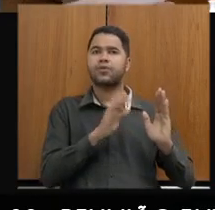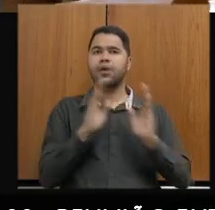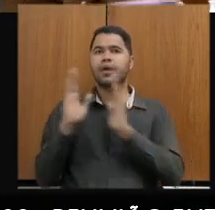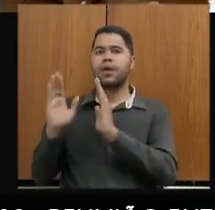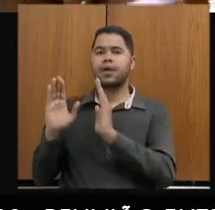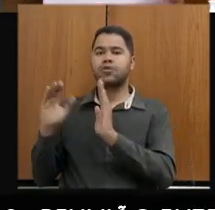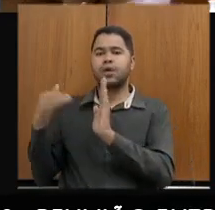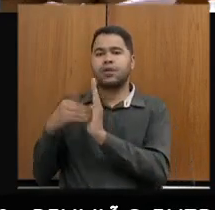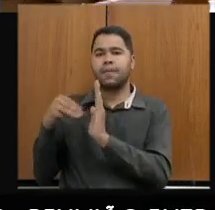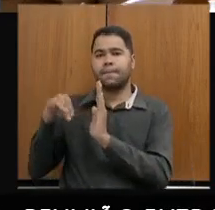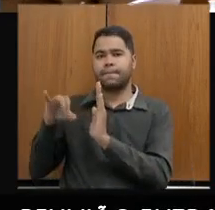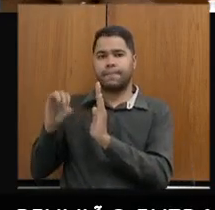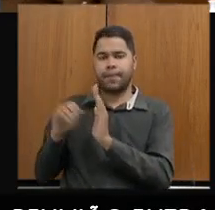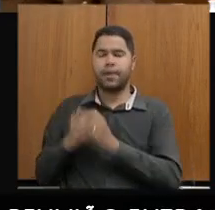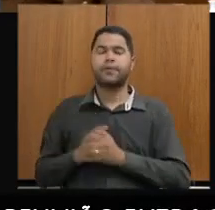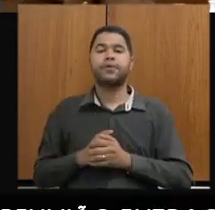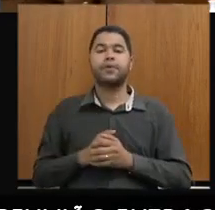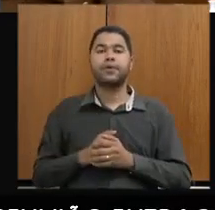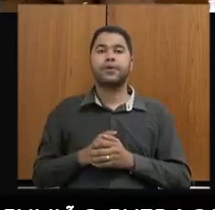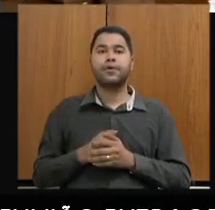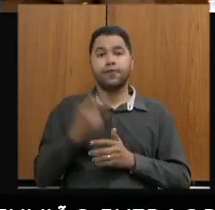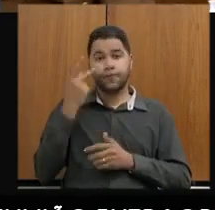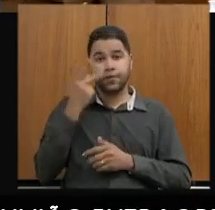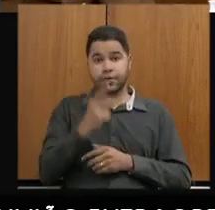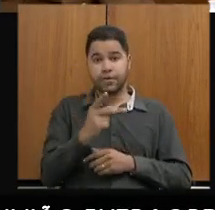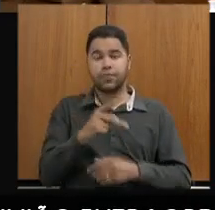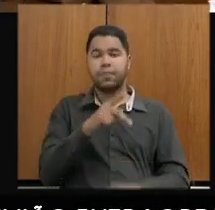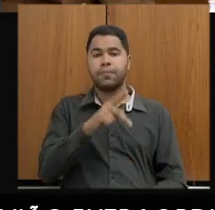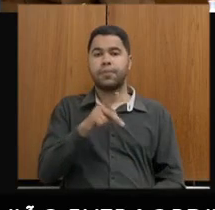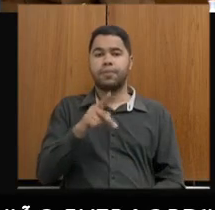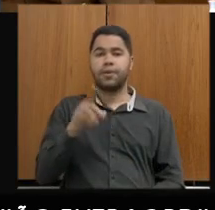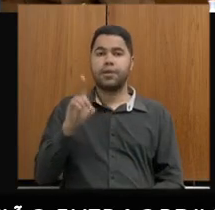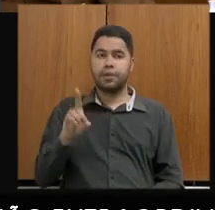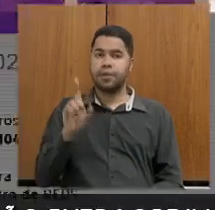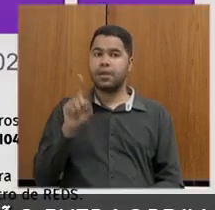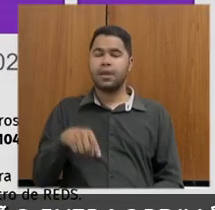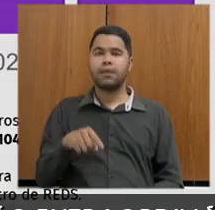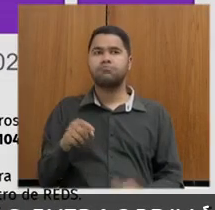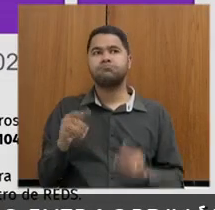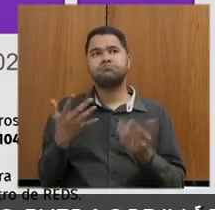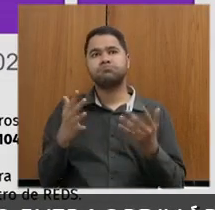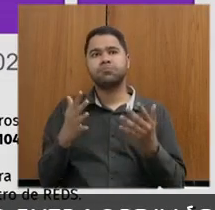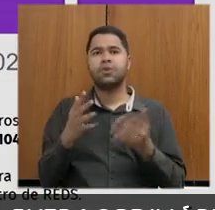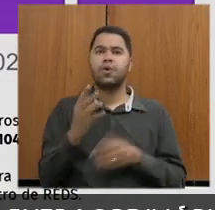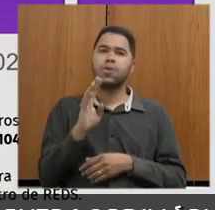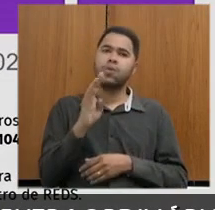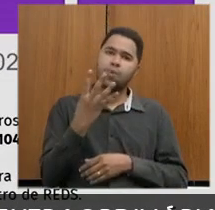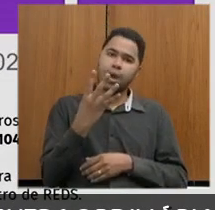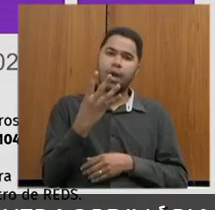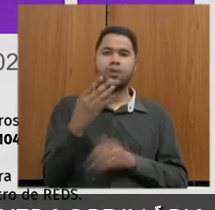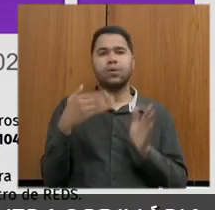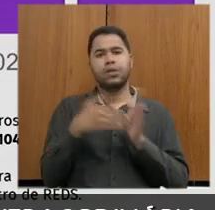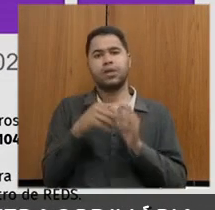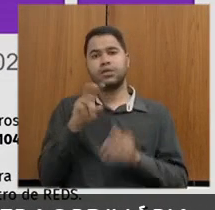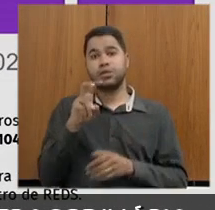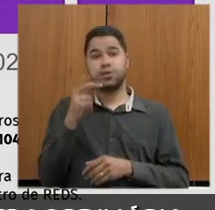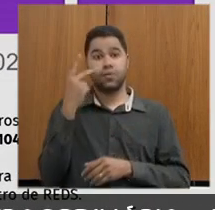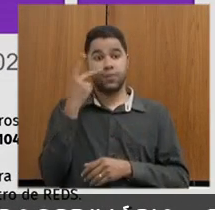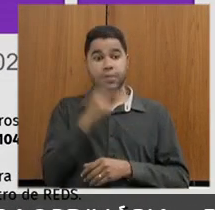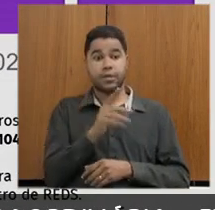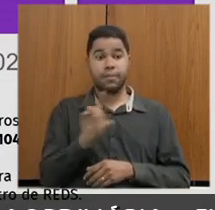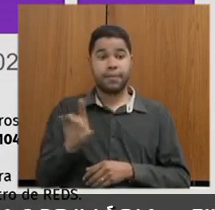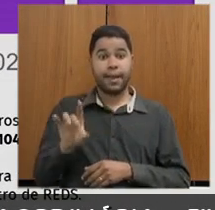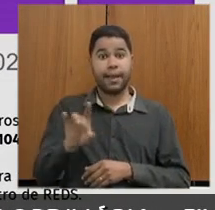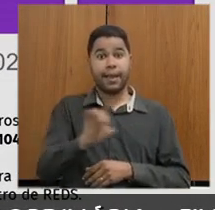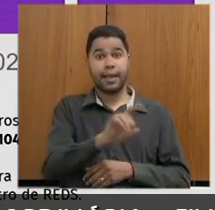prazo Nossa que o final de Maio visitas realizadas pela PVD também do lado é quase a média de quatro a cinco visitas né para cada